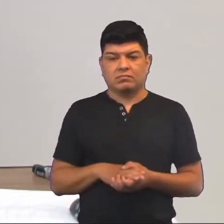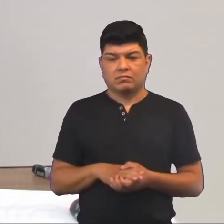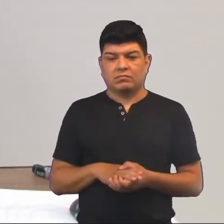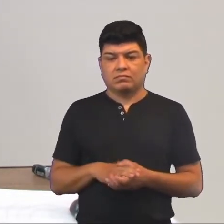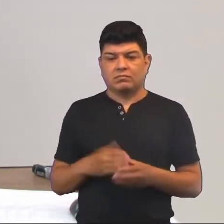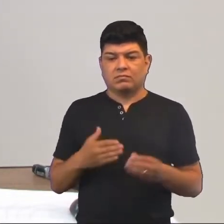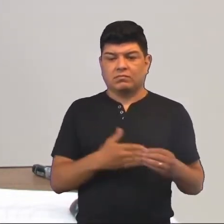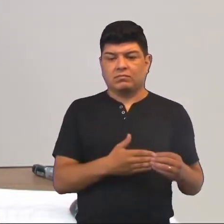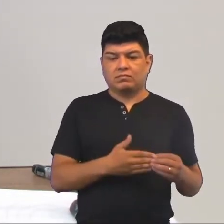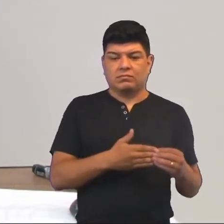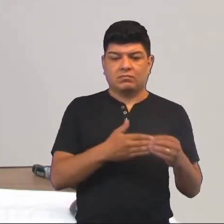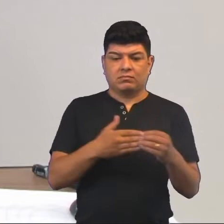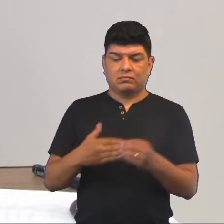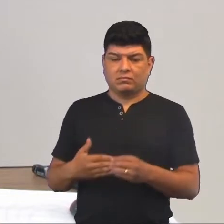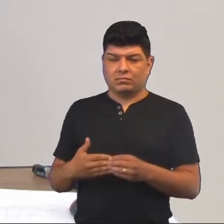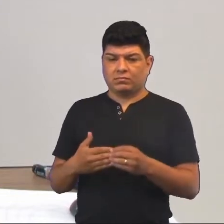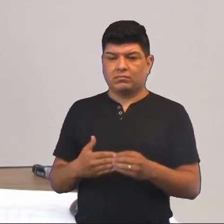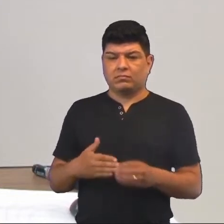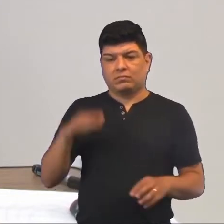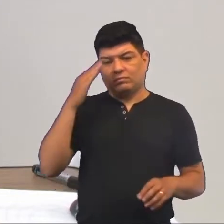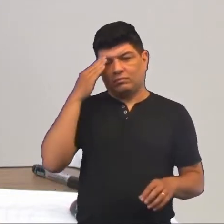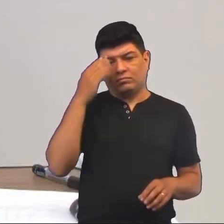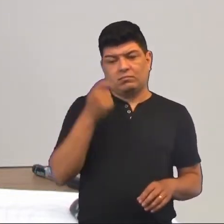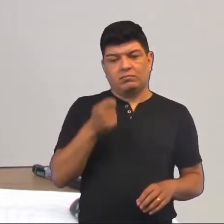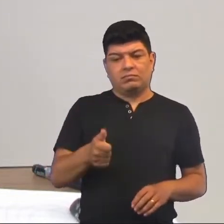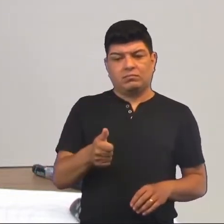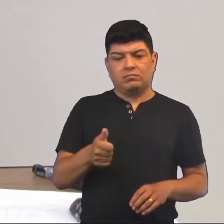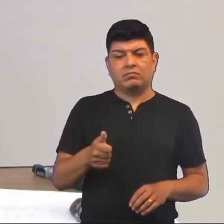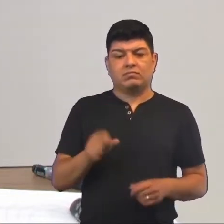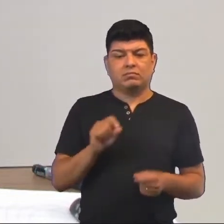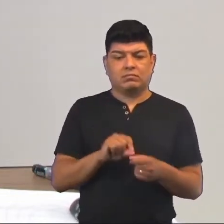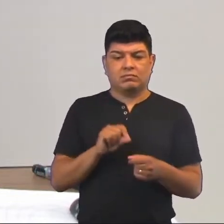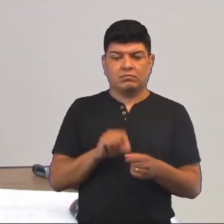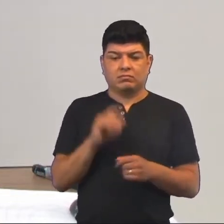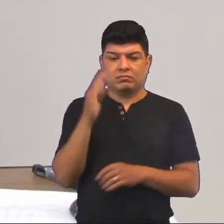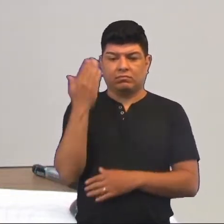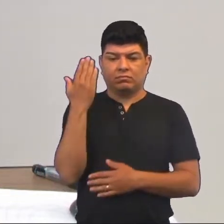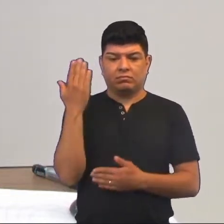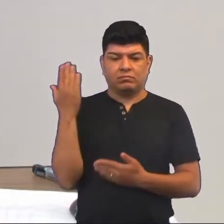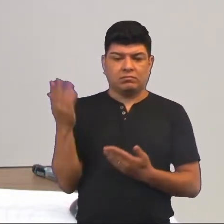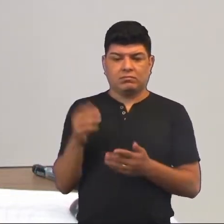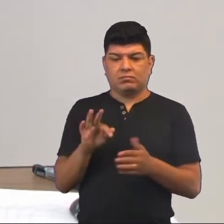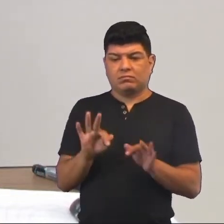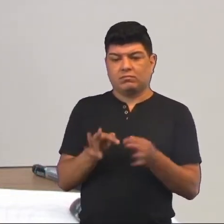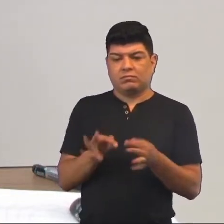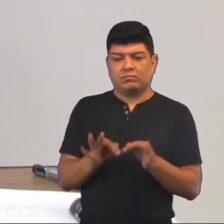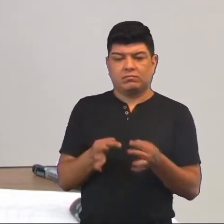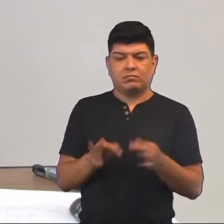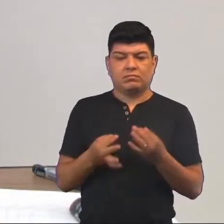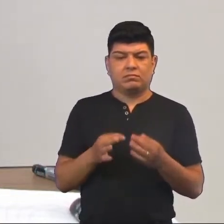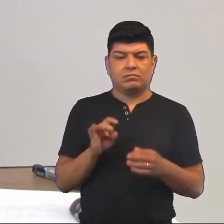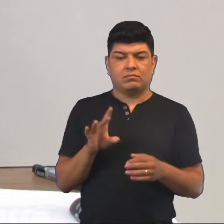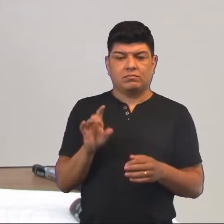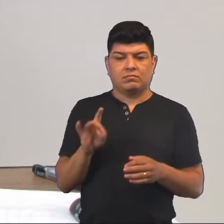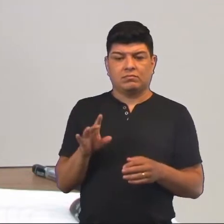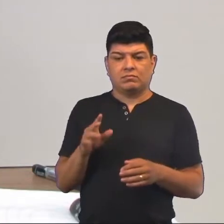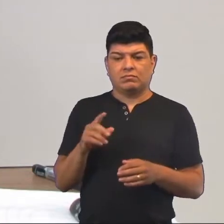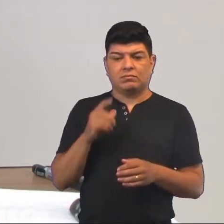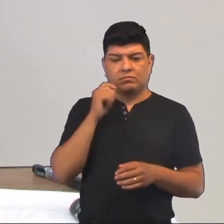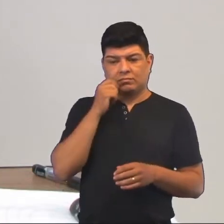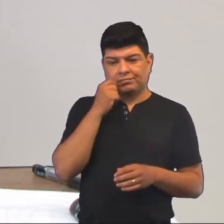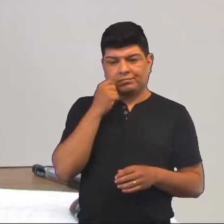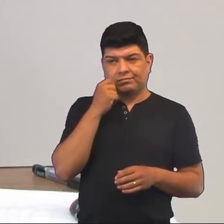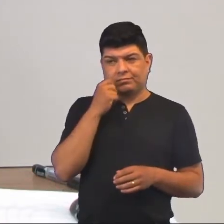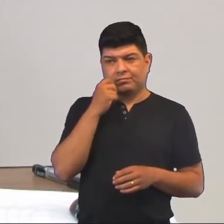Que eu trouxe uma circunferência, tá? Para você entender um pouquinho. E fiz com essa arte aqui. É bem simples aqui, é só para vocês verem, é um